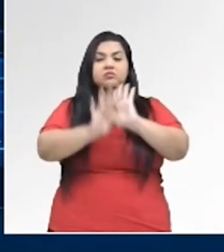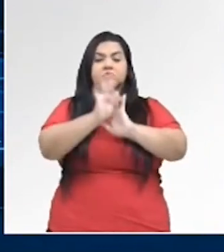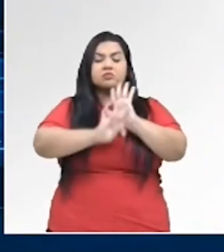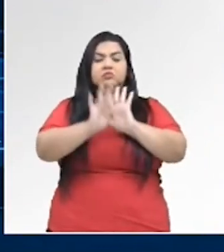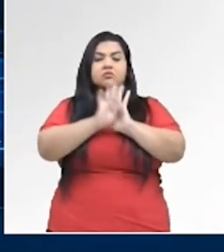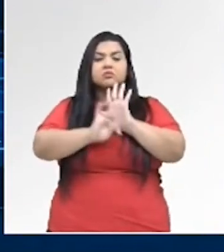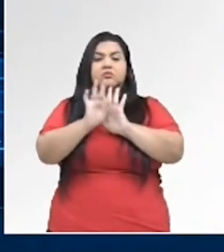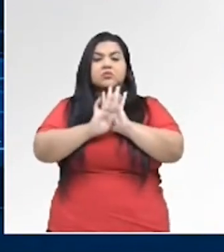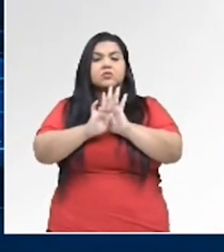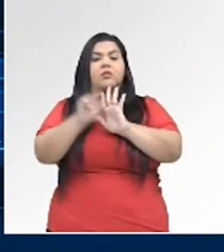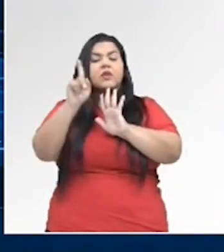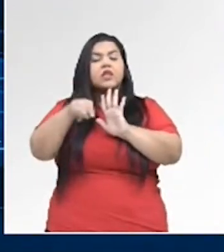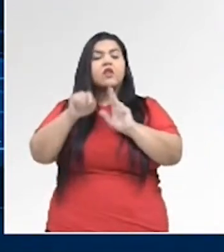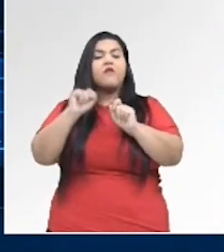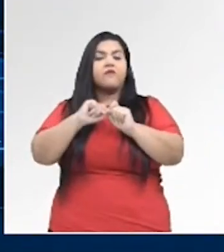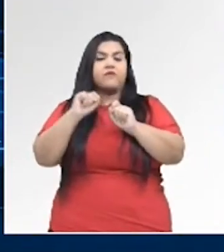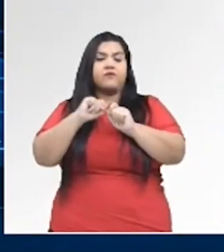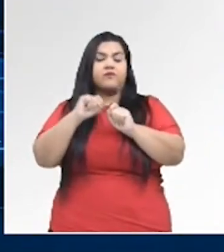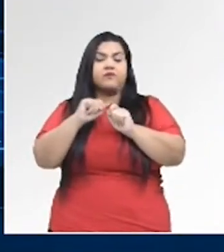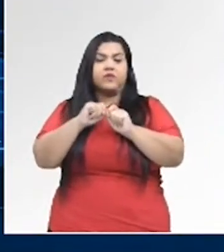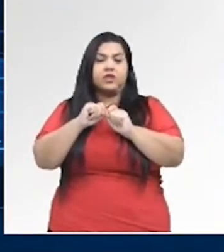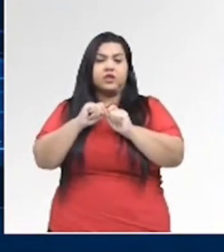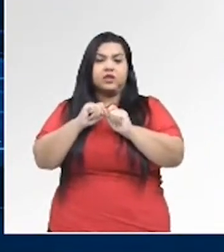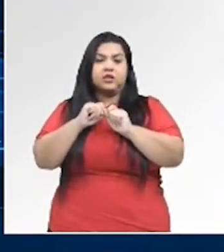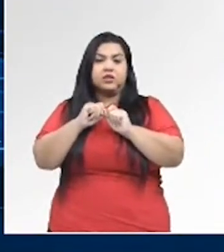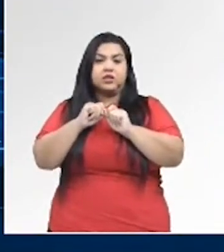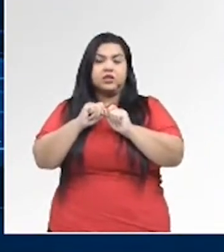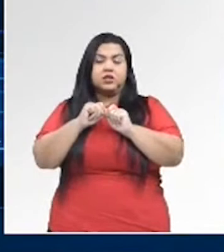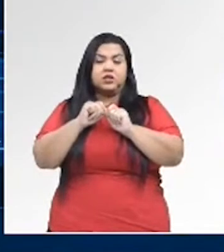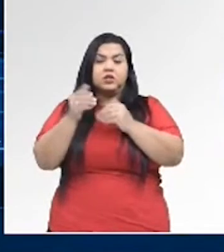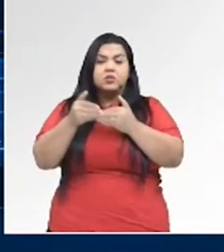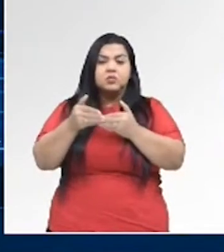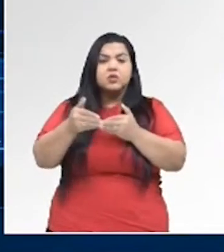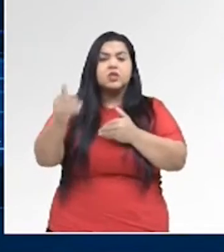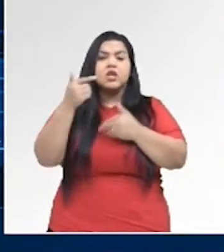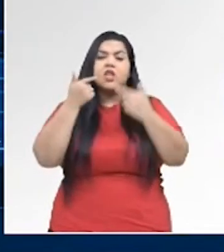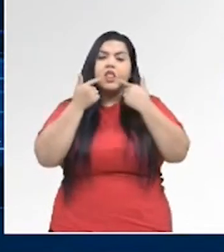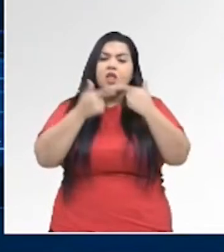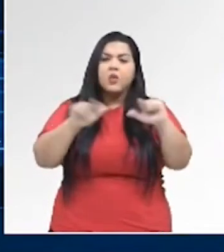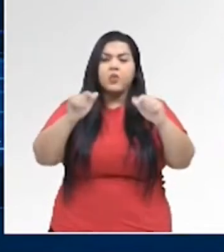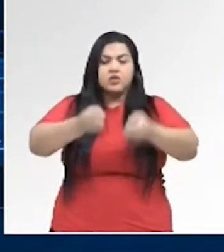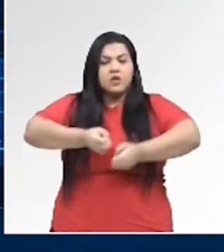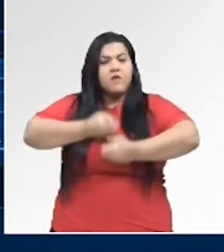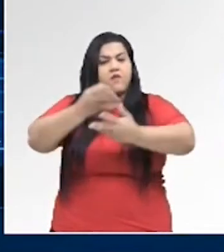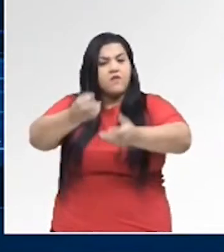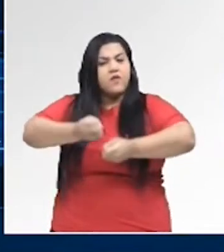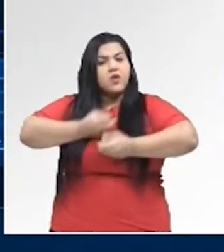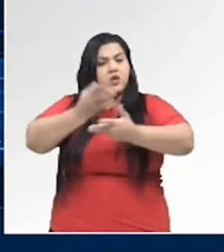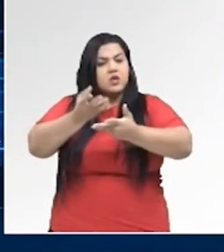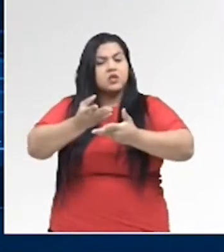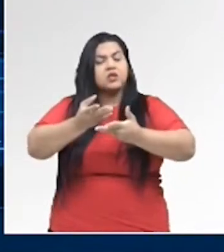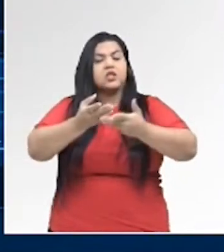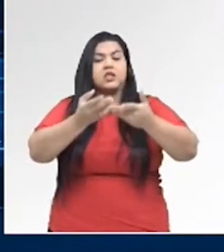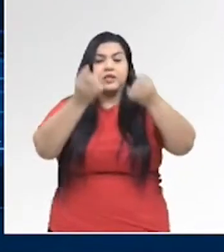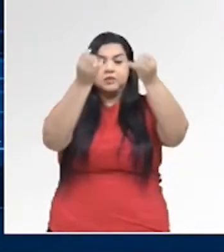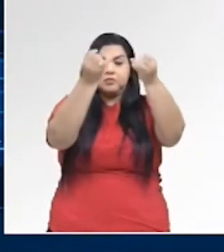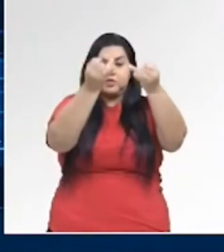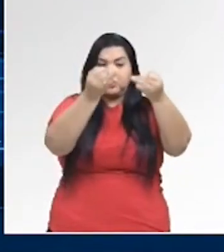eles são construídos a partir de uma linguagem informativa. Uma